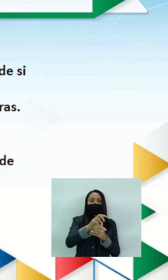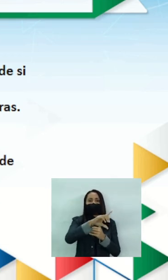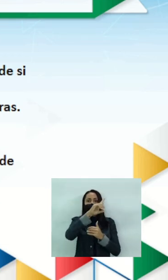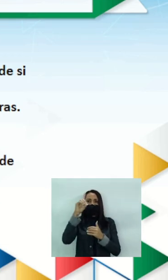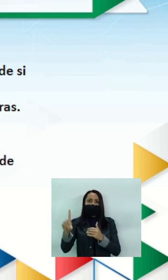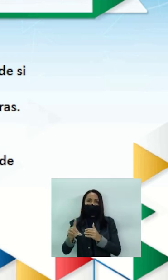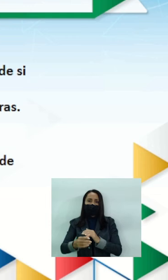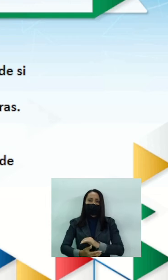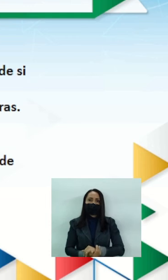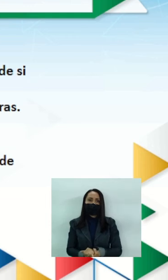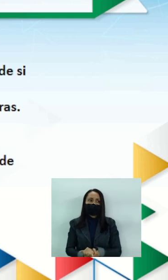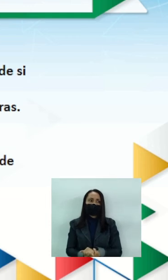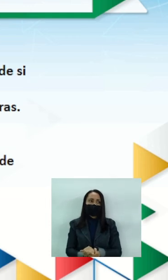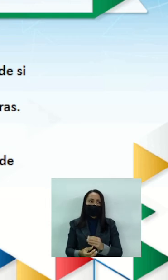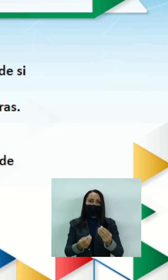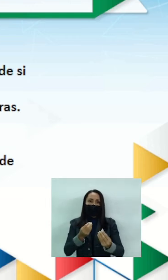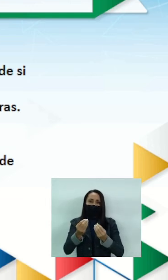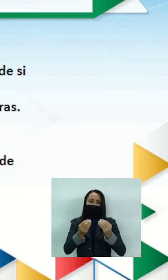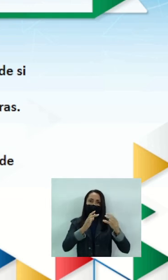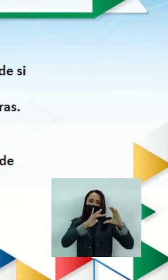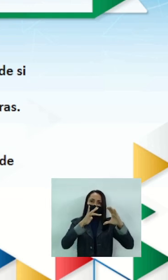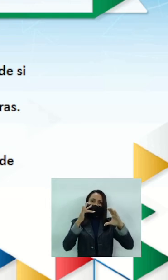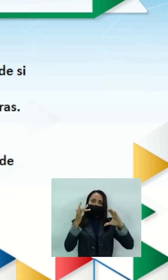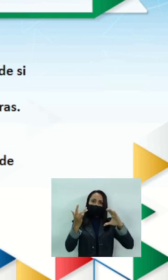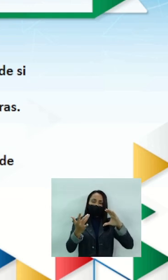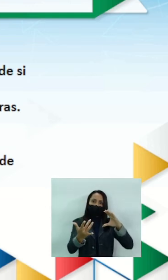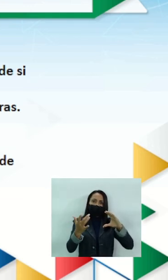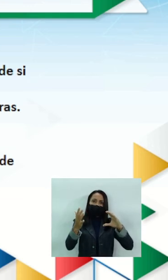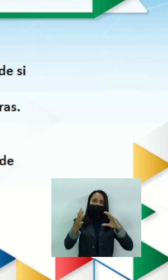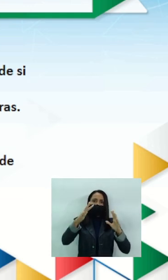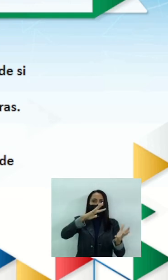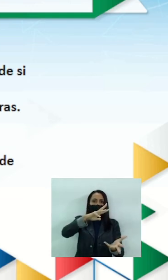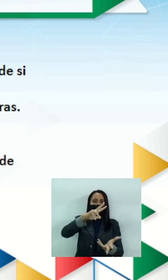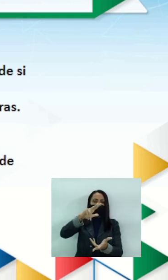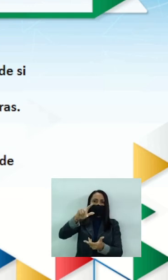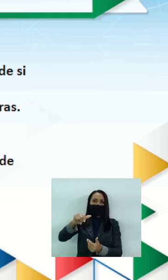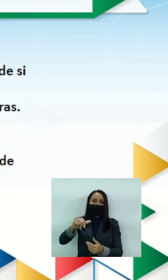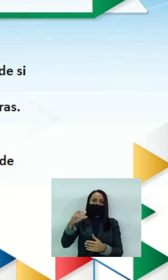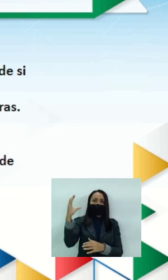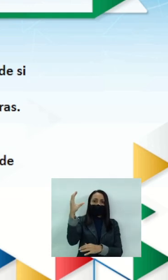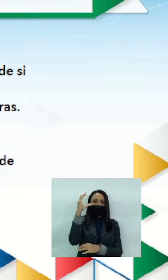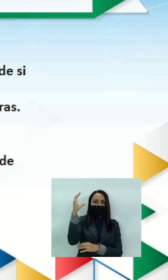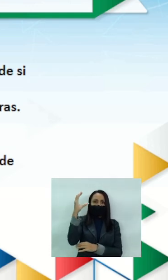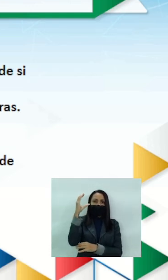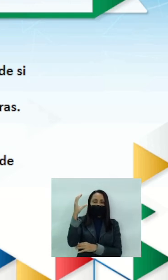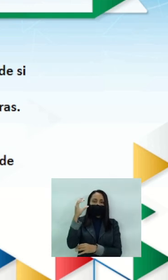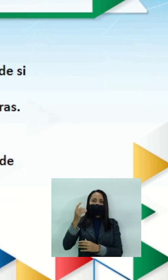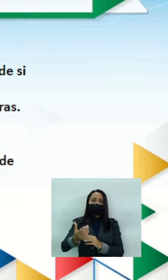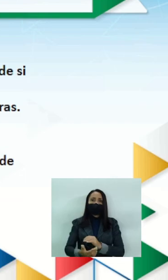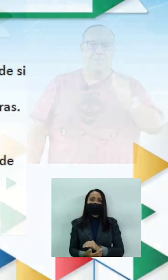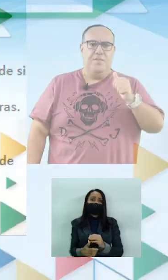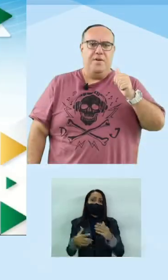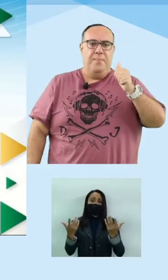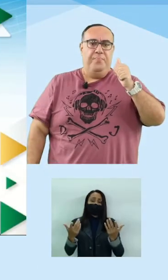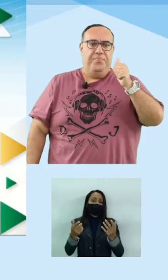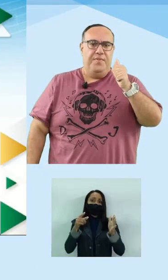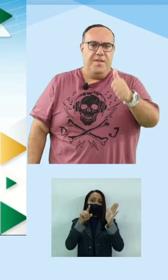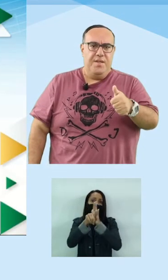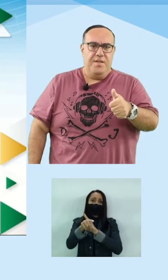a atuação do eixo da inclinação da Terra na divisão das zonas climáticas da superfície terrestre. Qual seria a alternativa? A